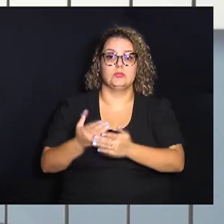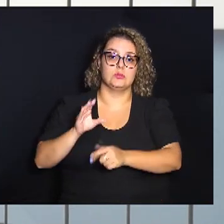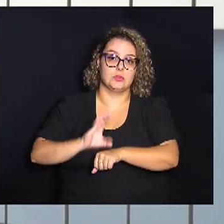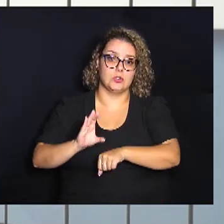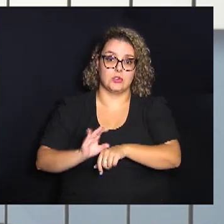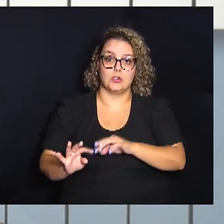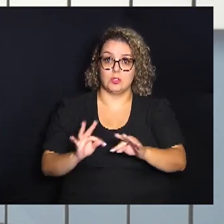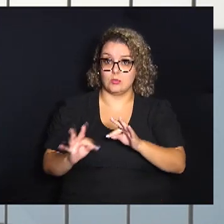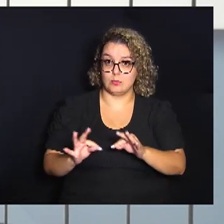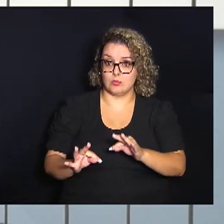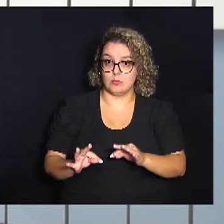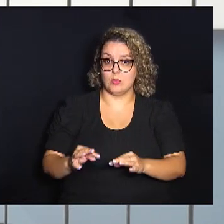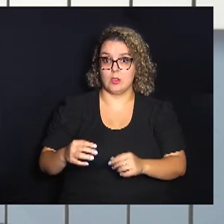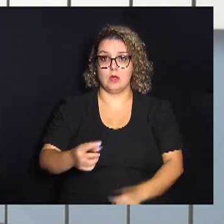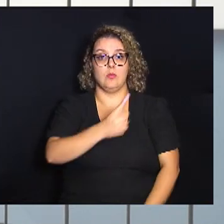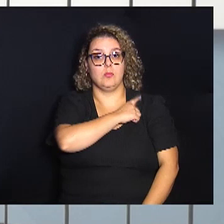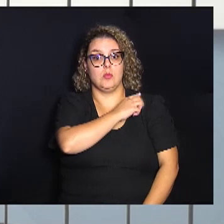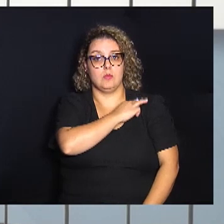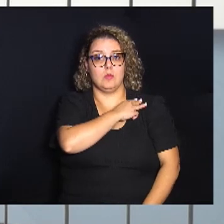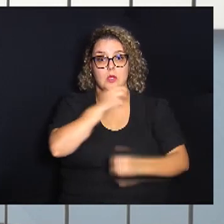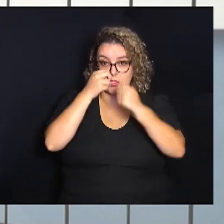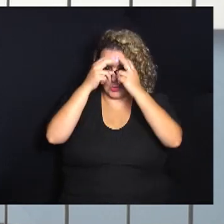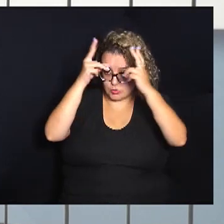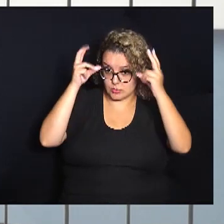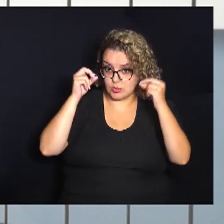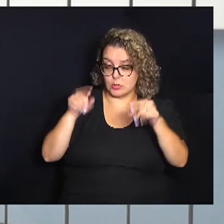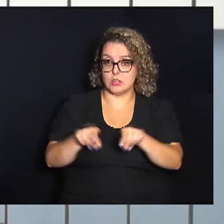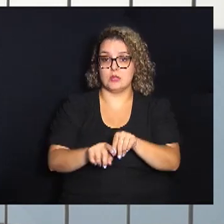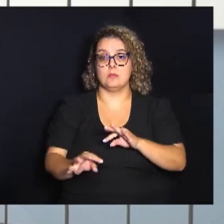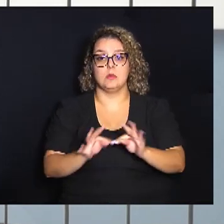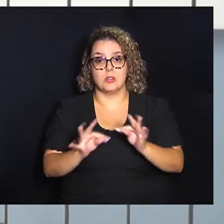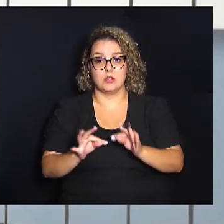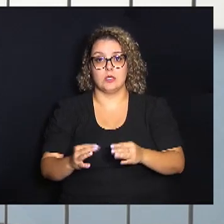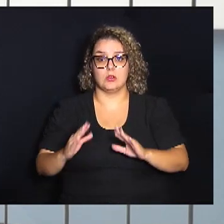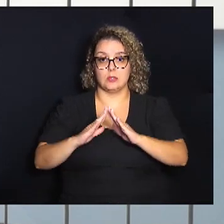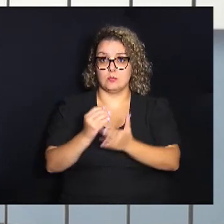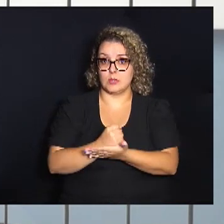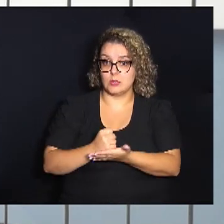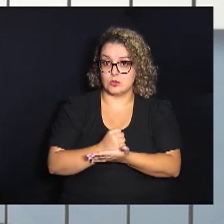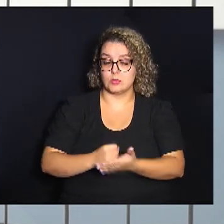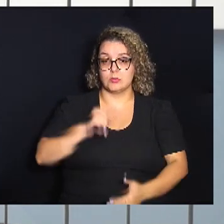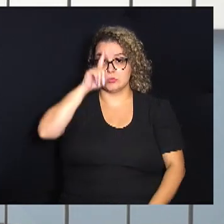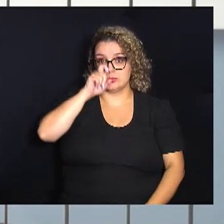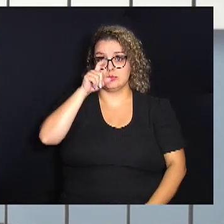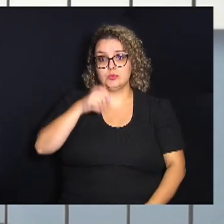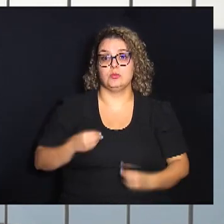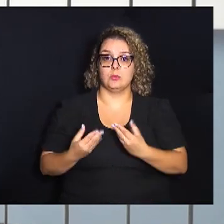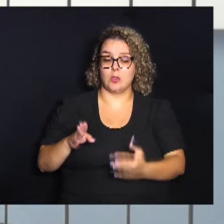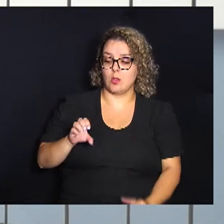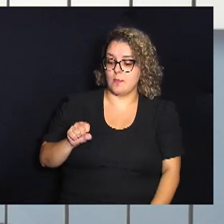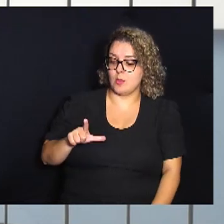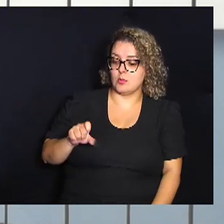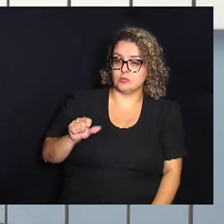técnicos de nível médio em enfermagem e técnico em farmácia. O hospital oferece bolsas integrais e